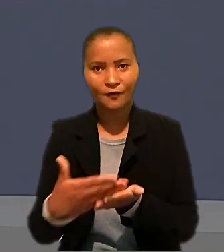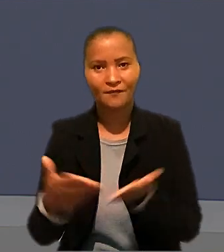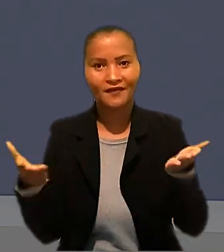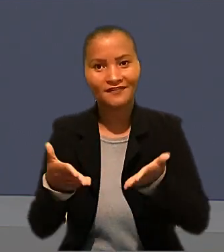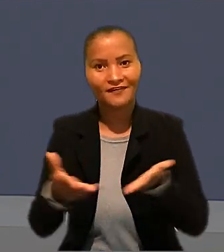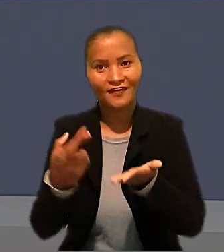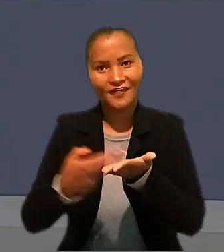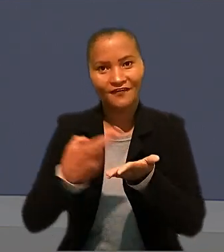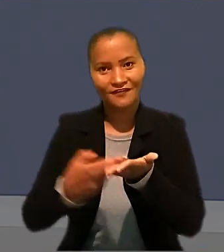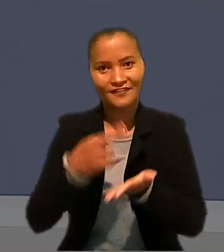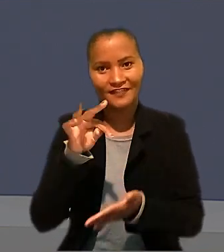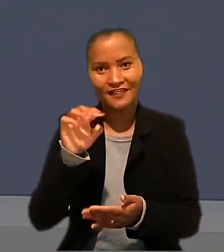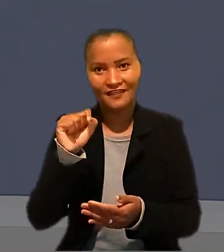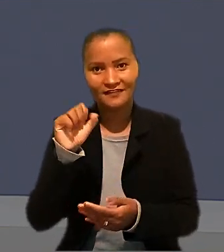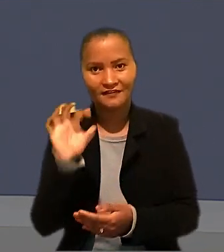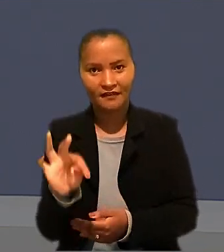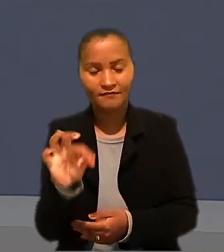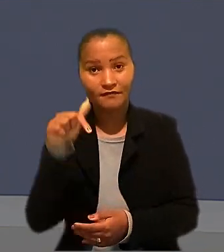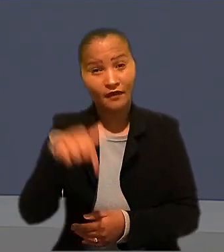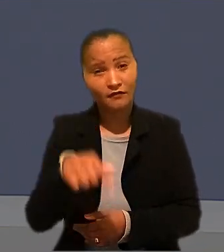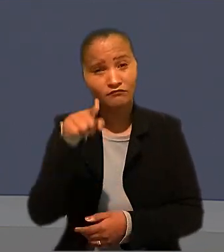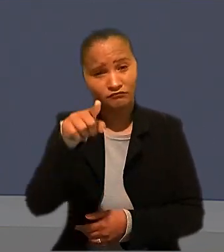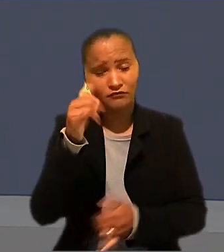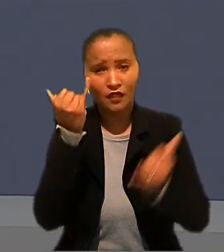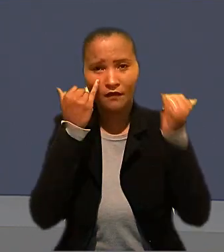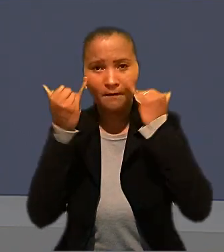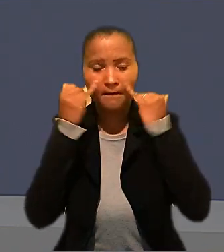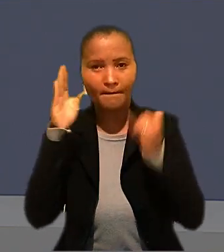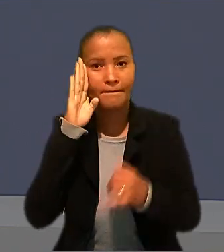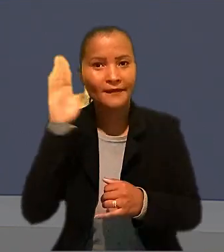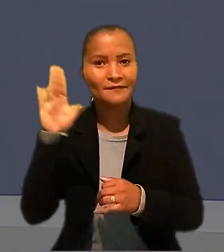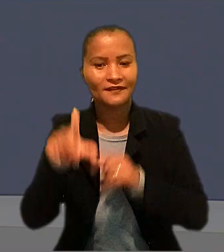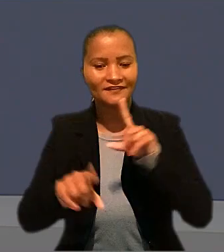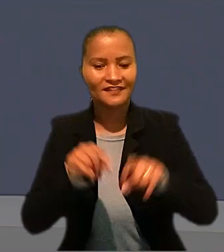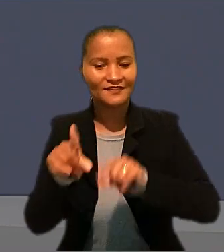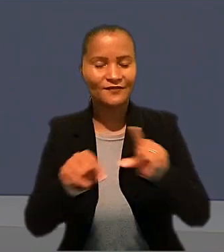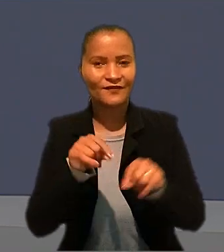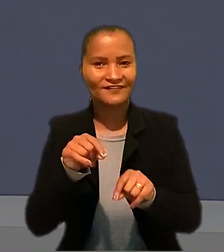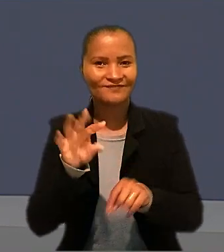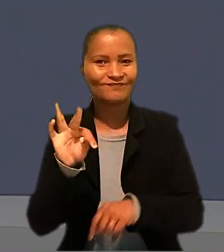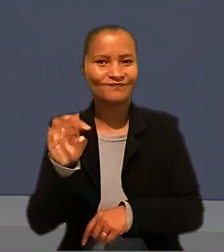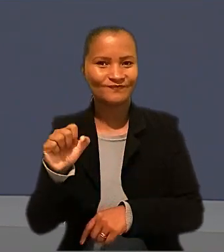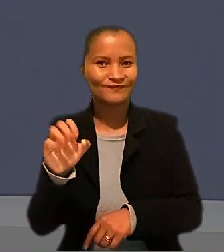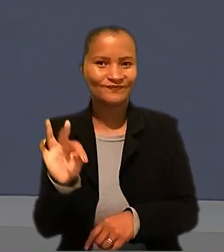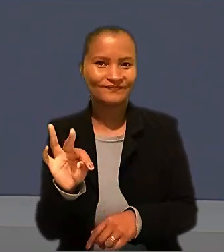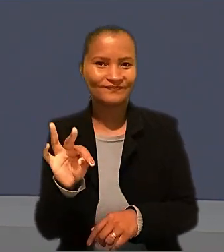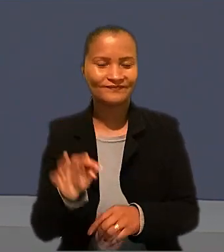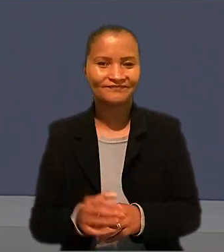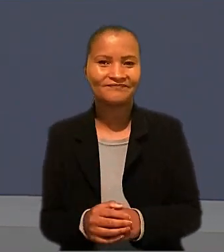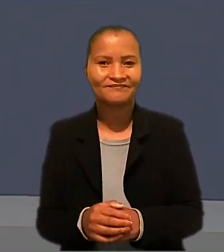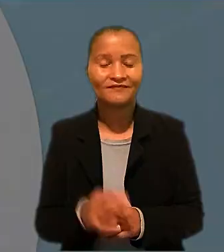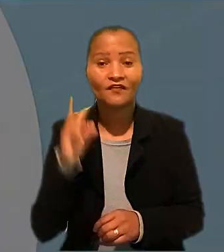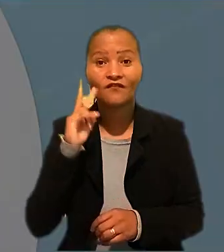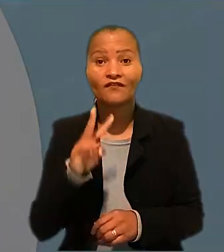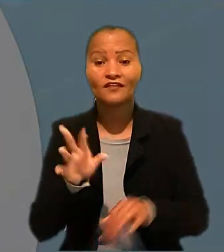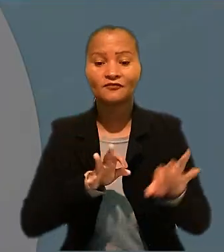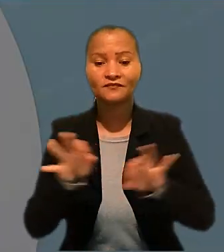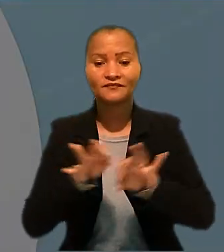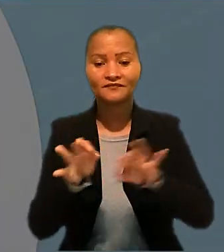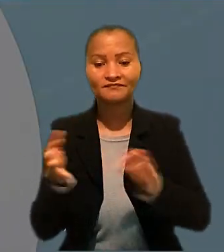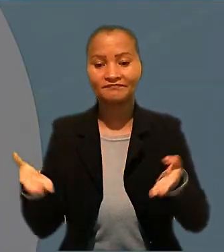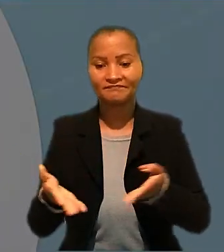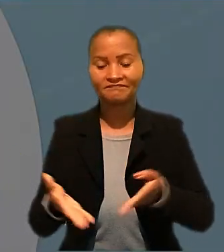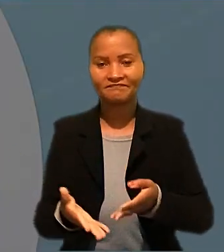Começa agora o Revista TST. Aqui você fica bem informado sobre as principais decisões do Tribunal Superior do Trabalho. Veja o